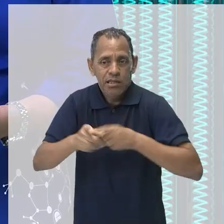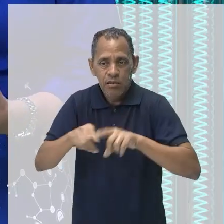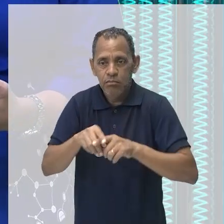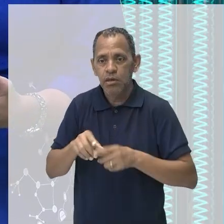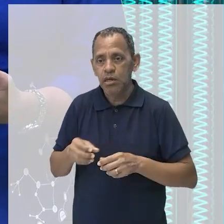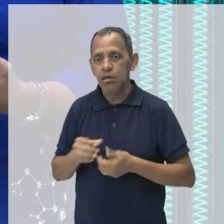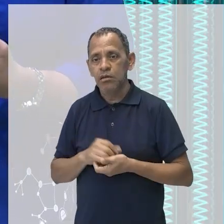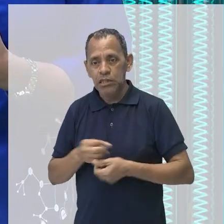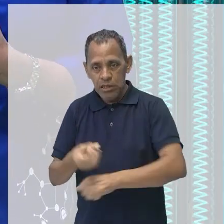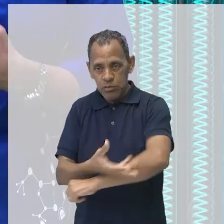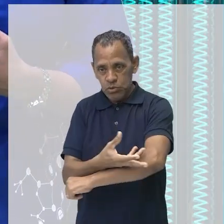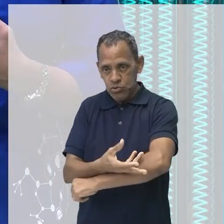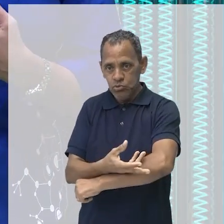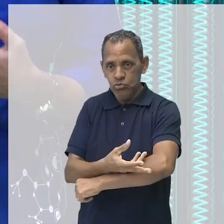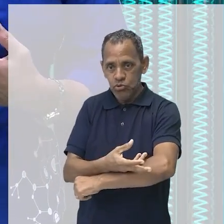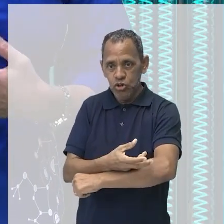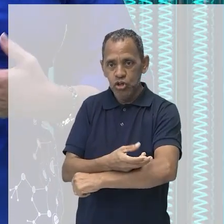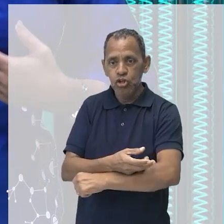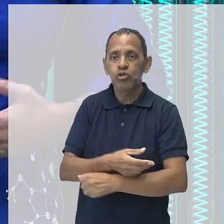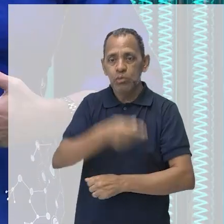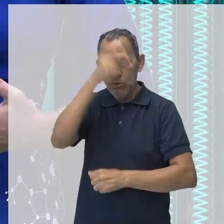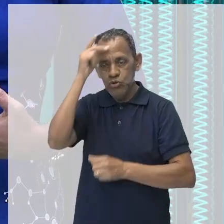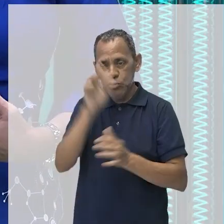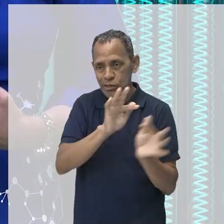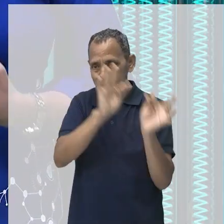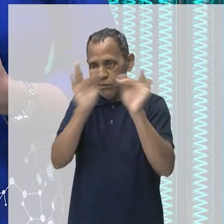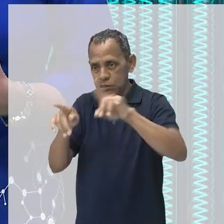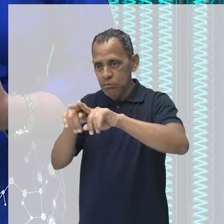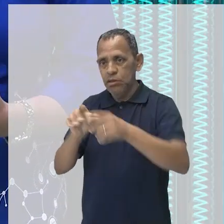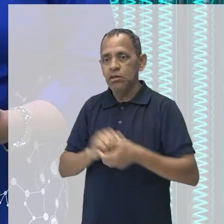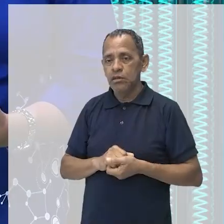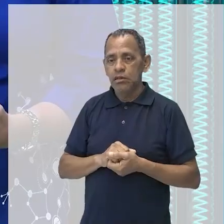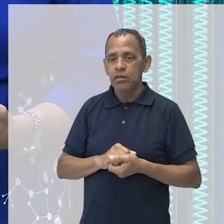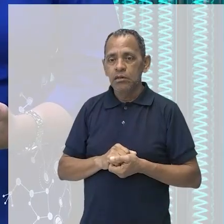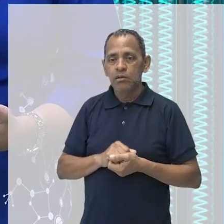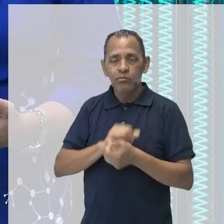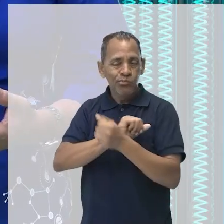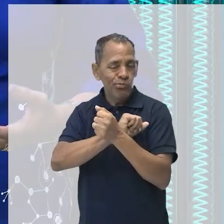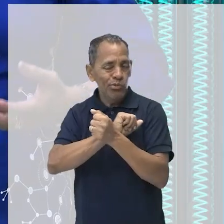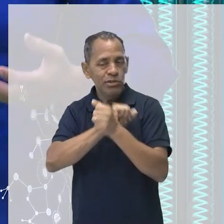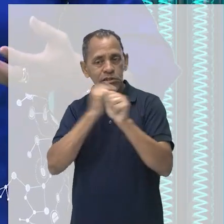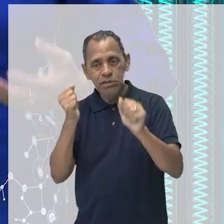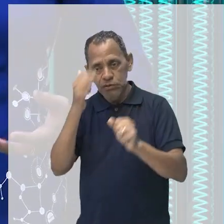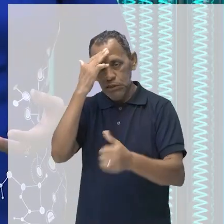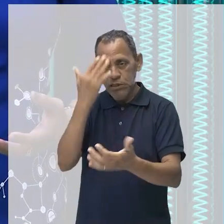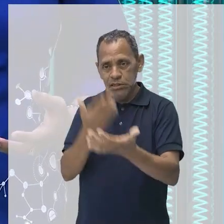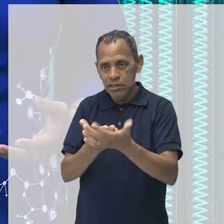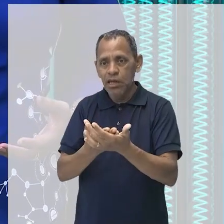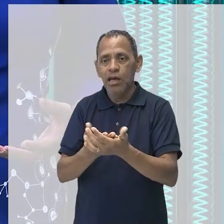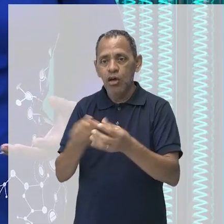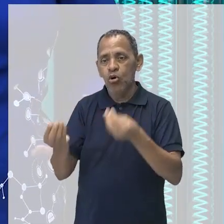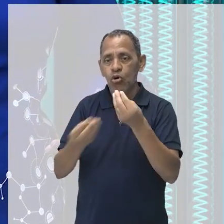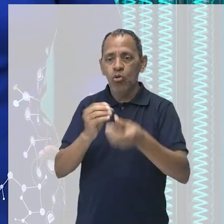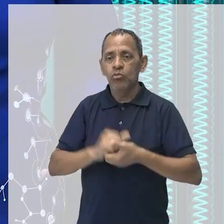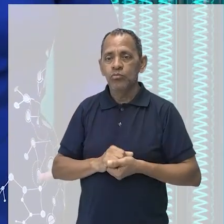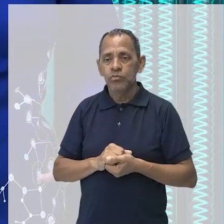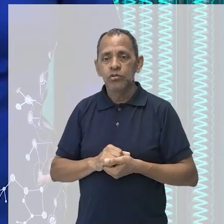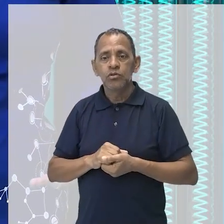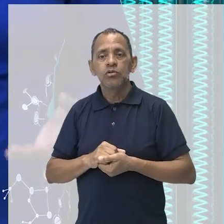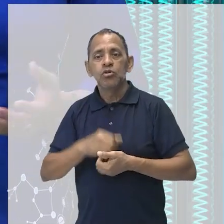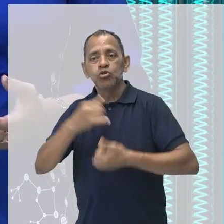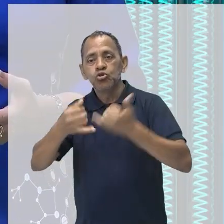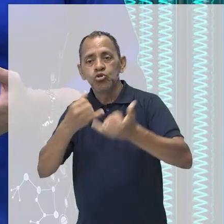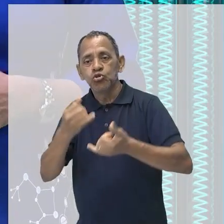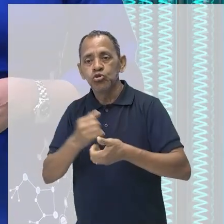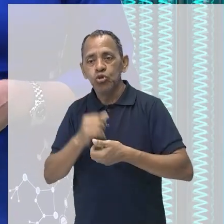espectador, pois os atores precisam confiar em sua intuição e nas reações dos colegas. Os jogos de improviso, como o